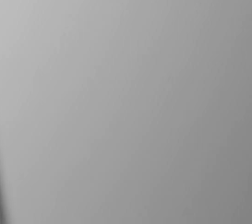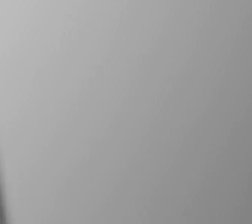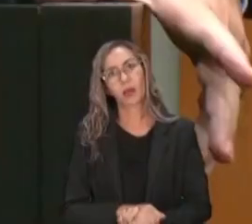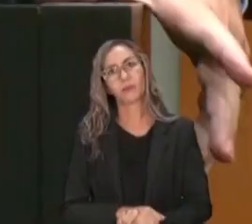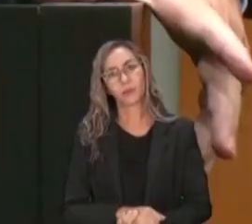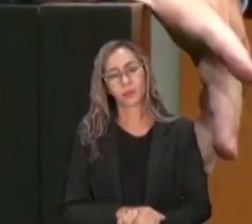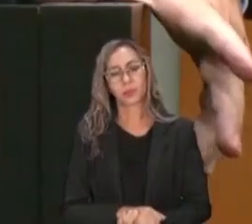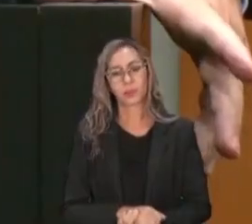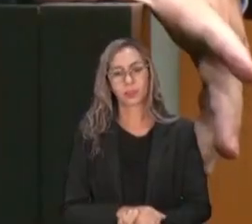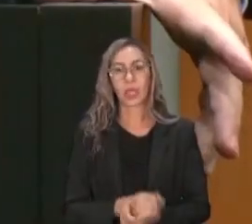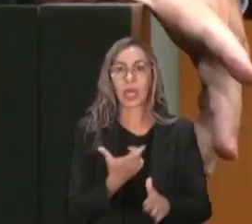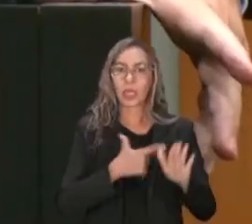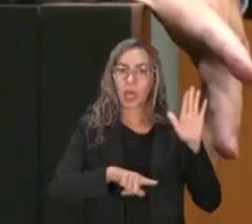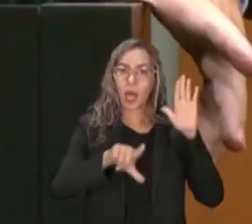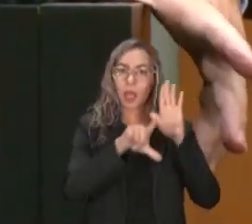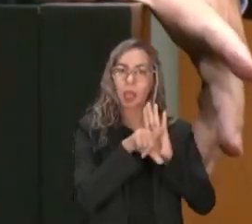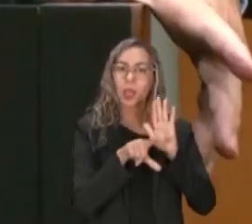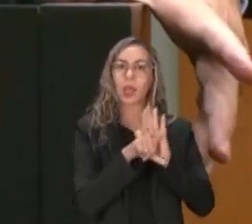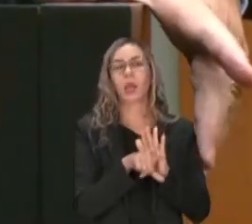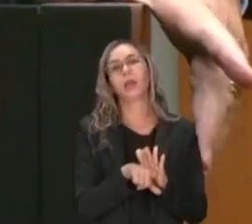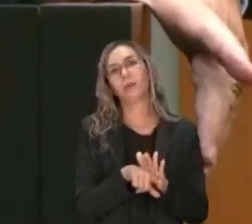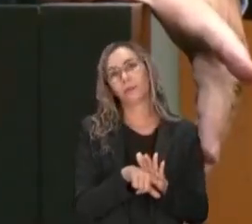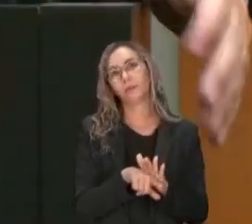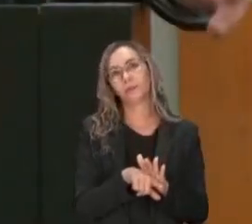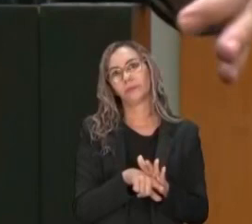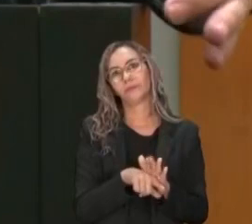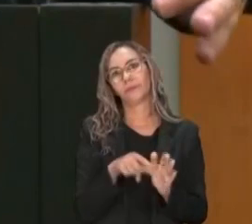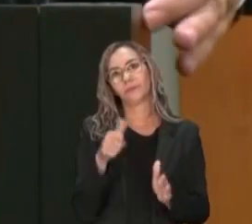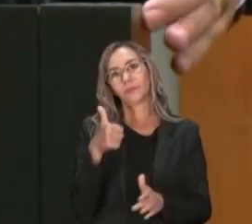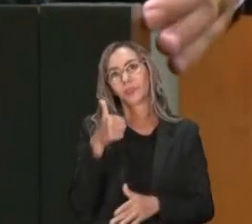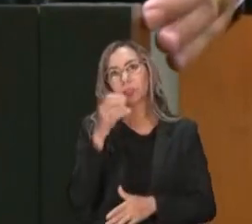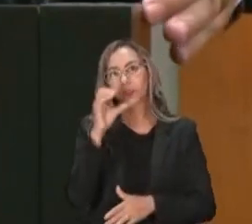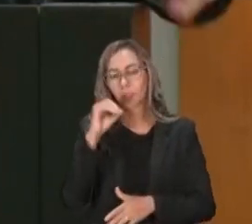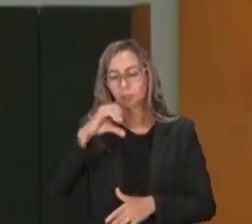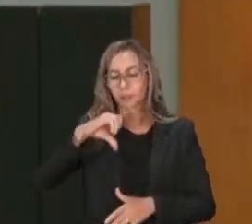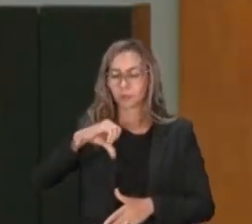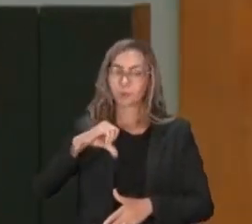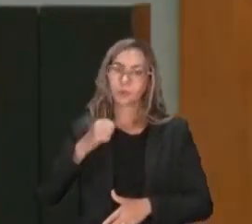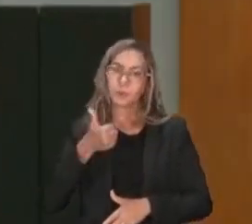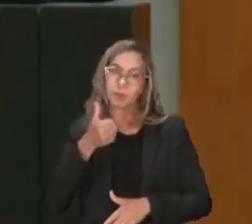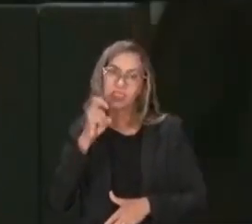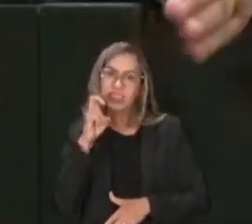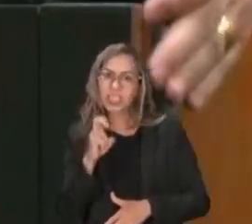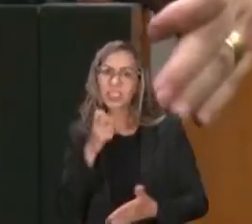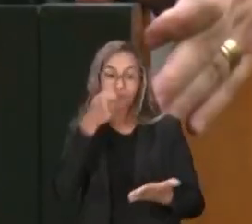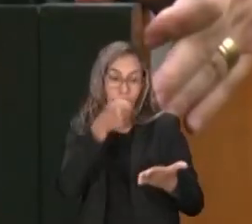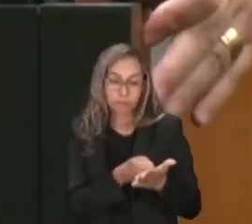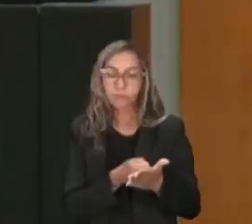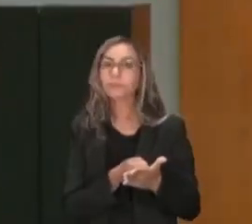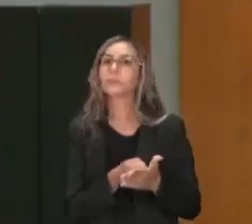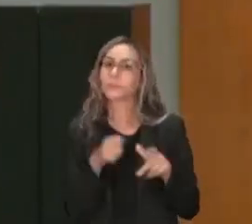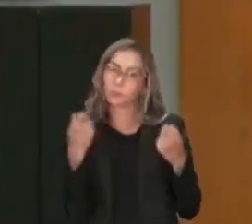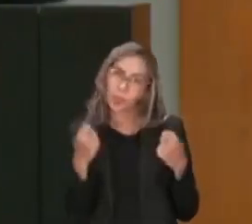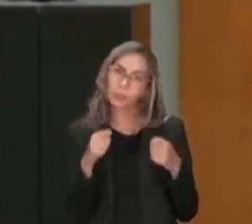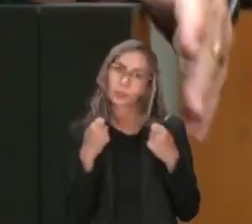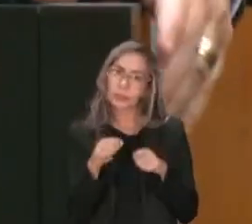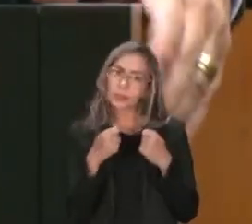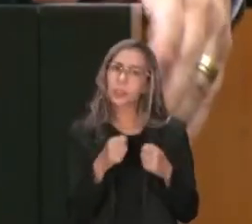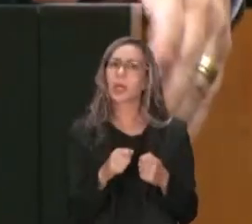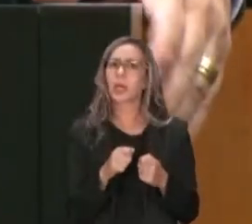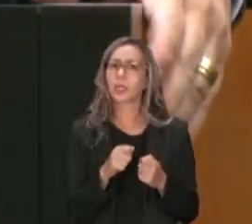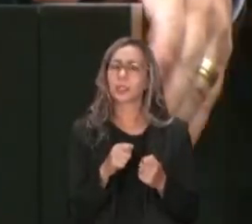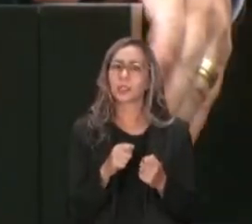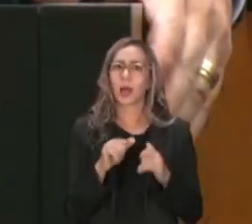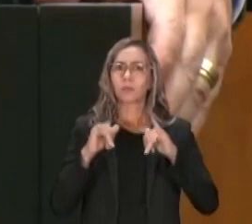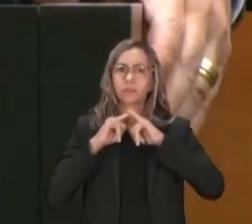queremos fazer com que a lei, senhor presidente, deputado Botelho, 10.915, possa ser cumprida e disponibilizada